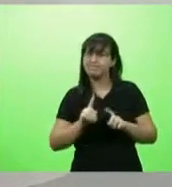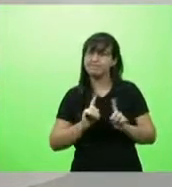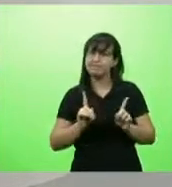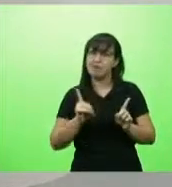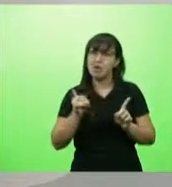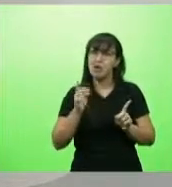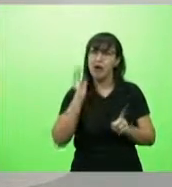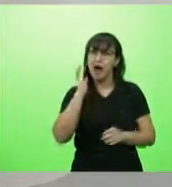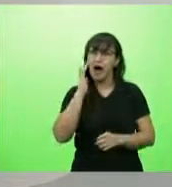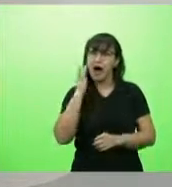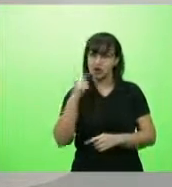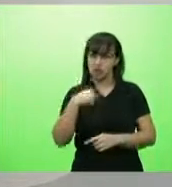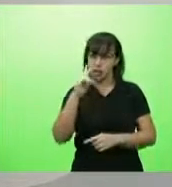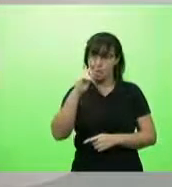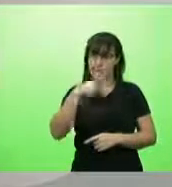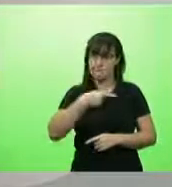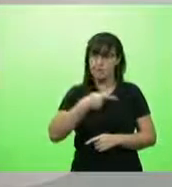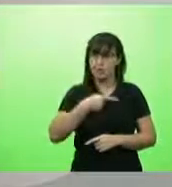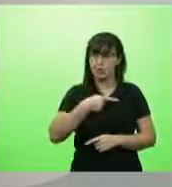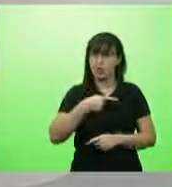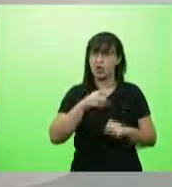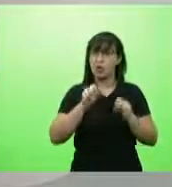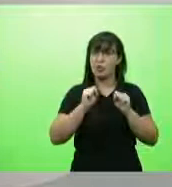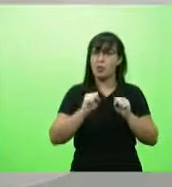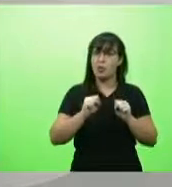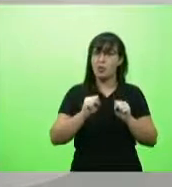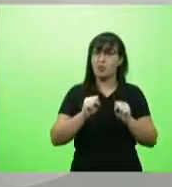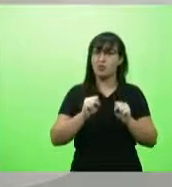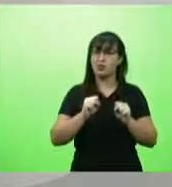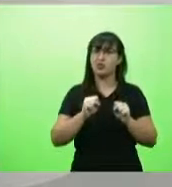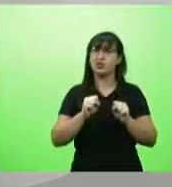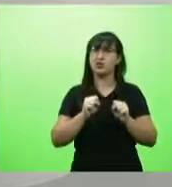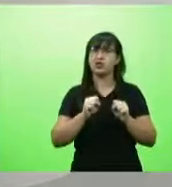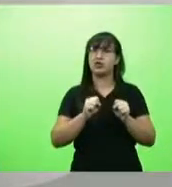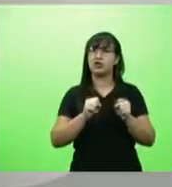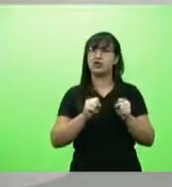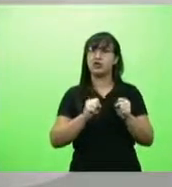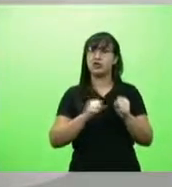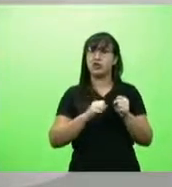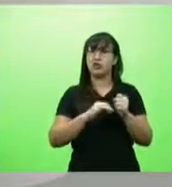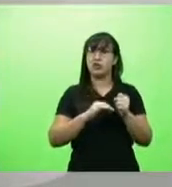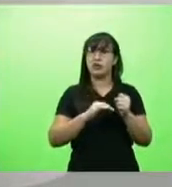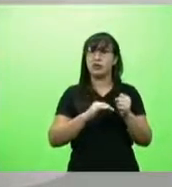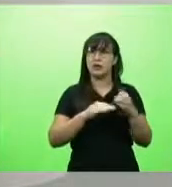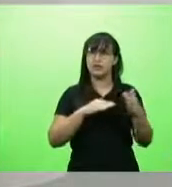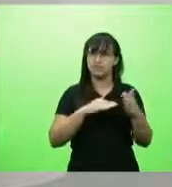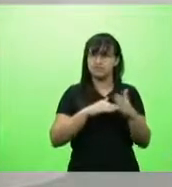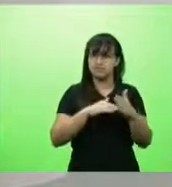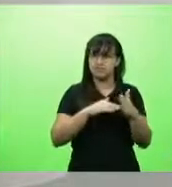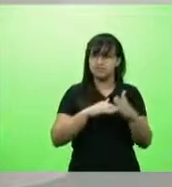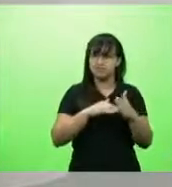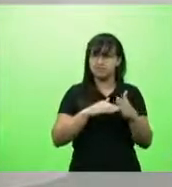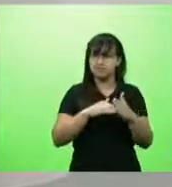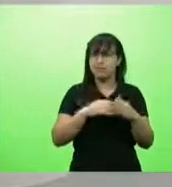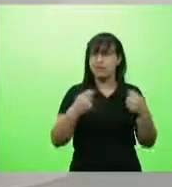ponto de vista, lançar a mão de restrições, sim, restrições firmes,